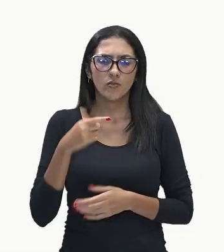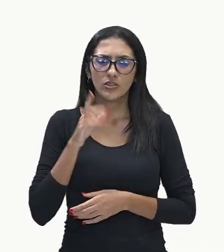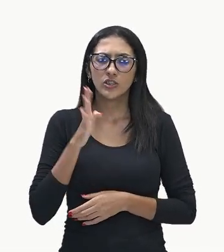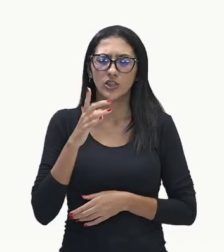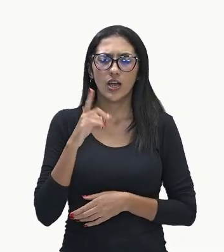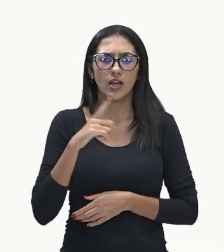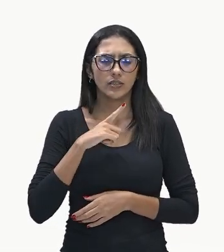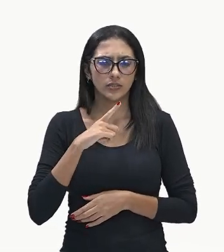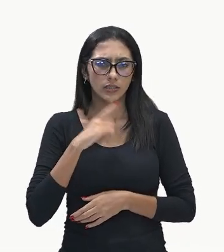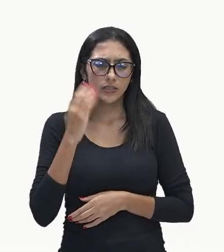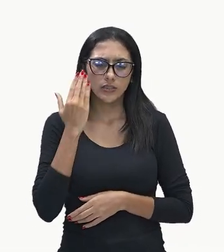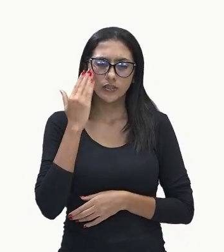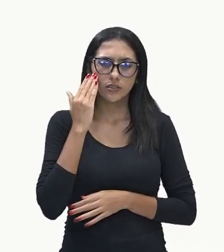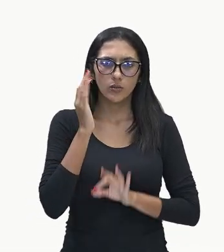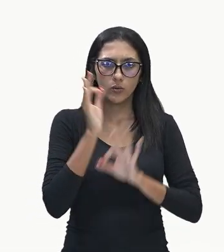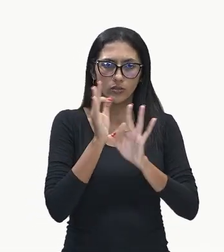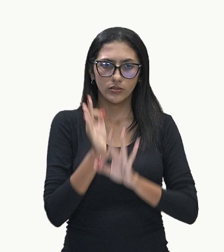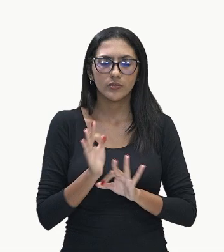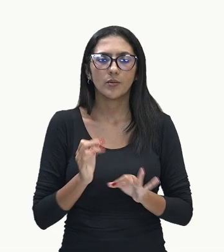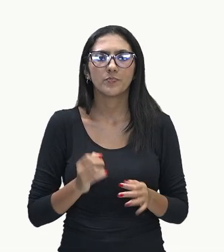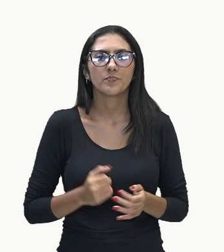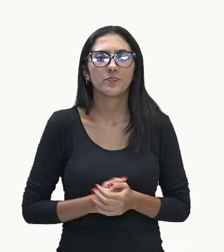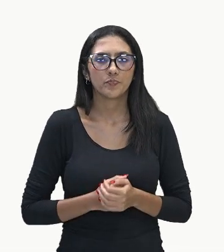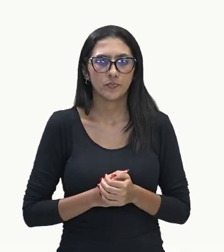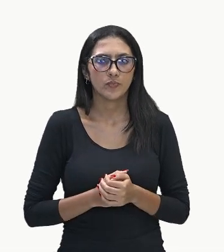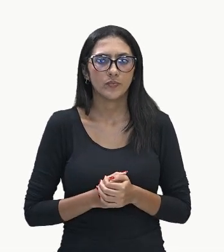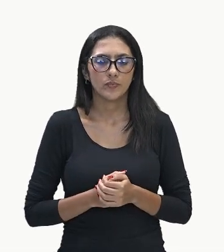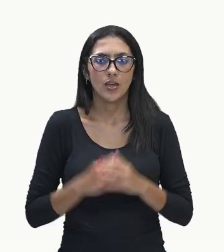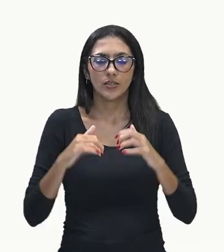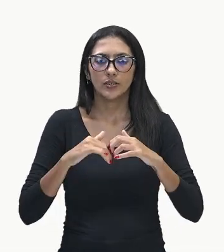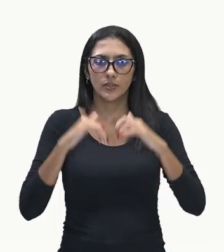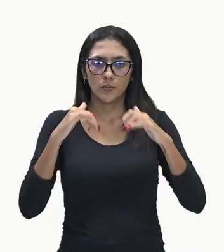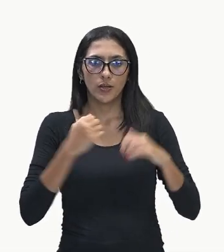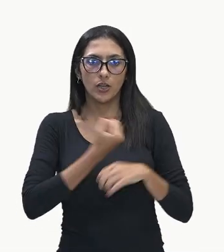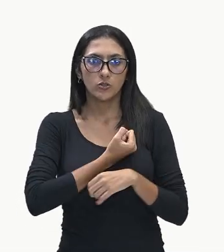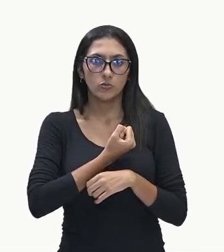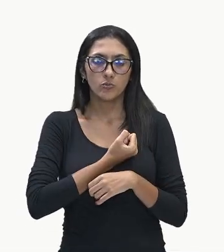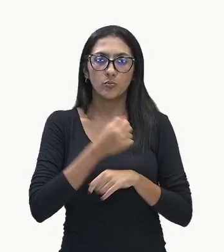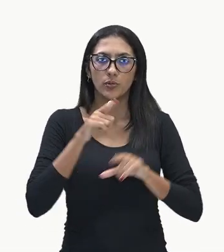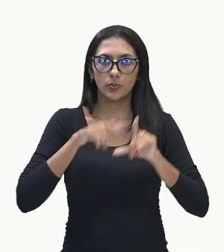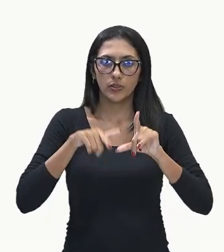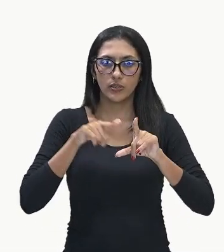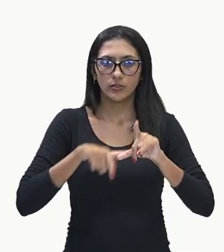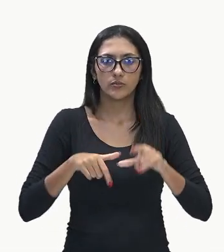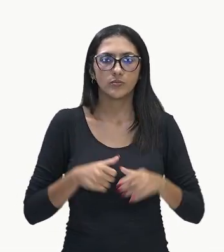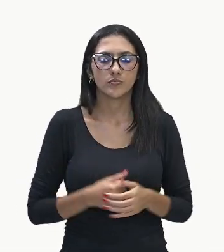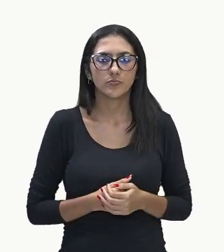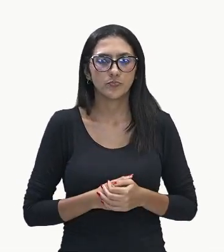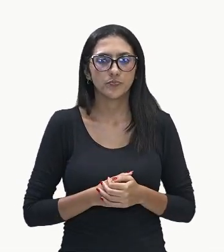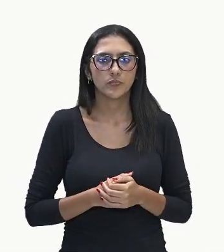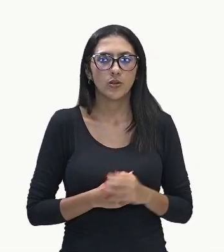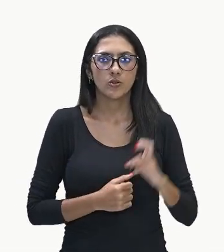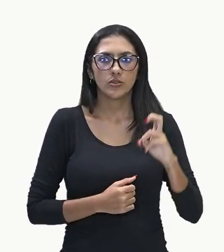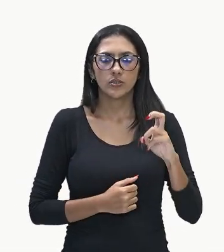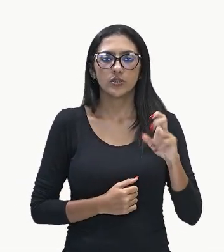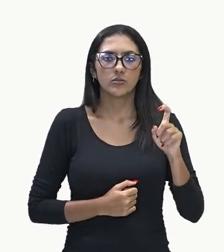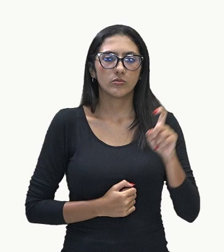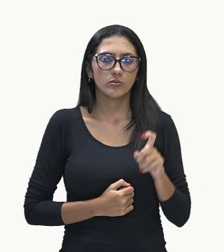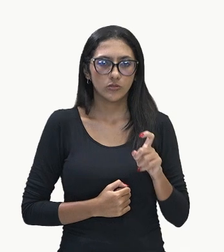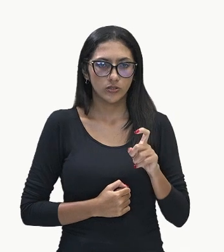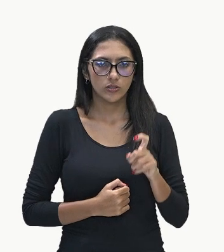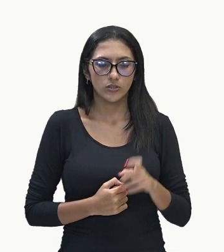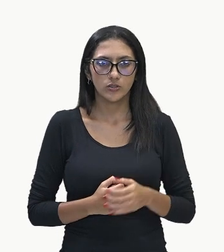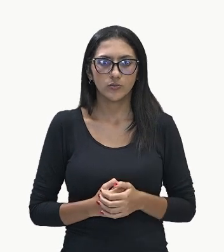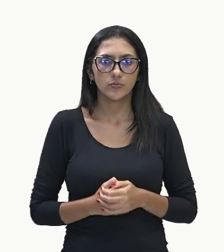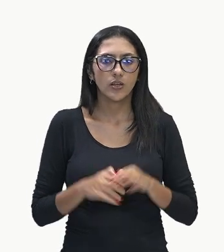primeiro passo. Reunir quem tem incógnita. Então, aqui vai ficar 5x, o 4x vai